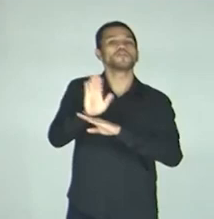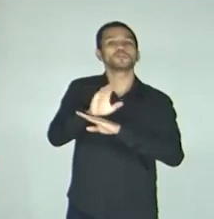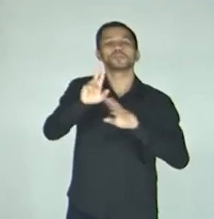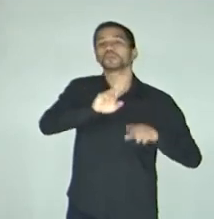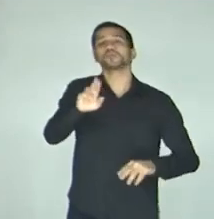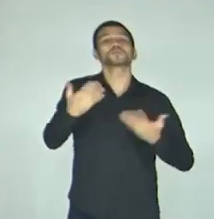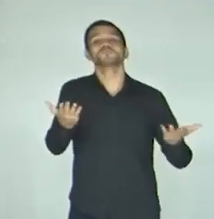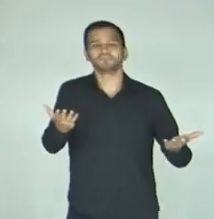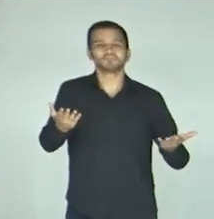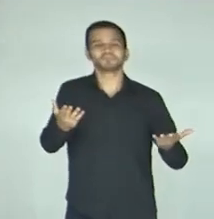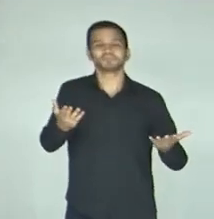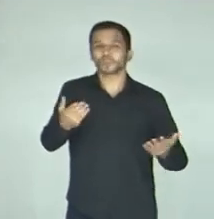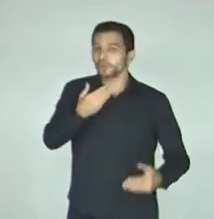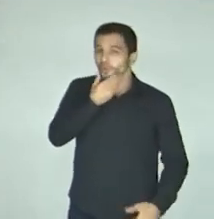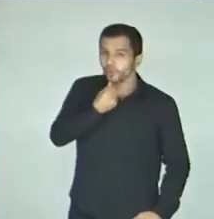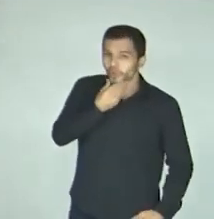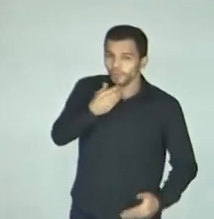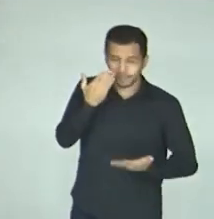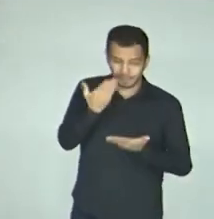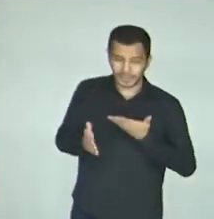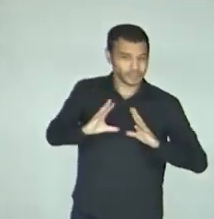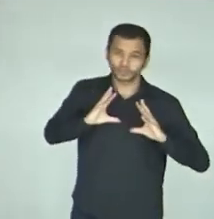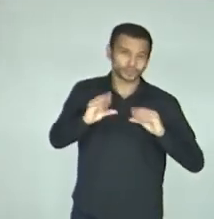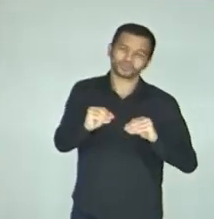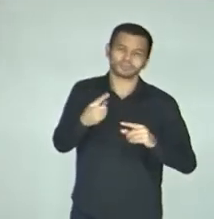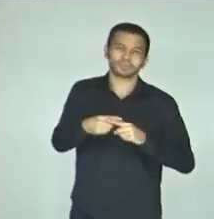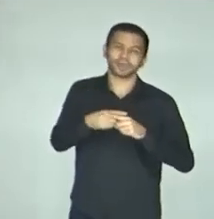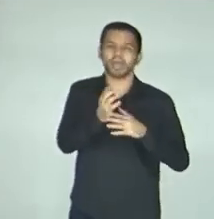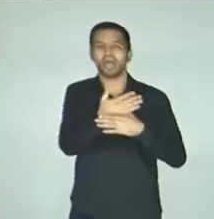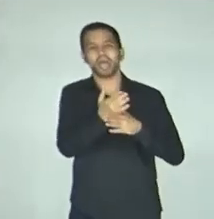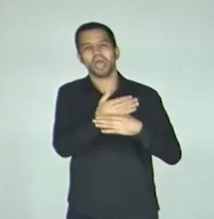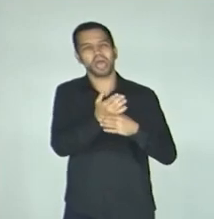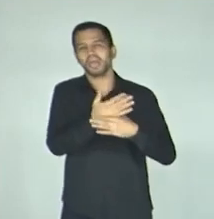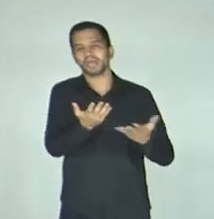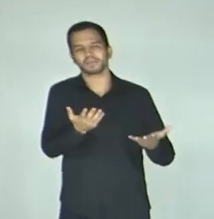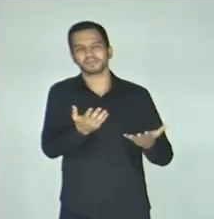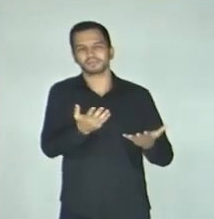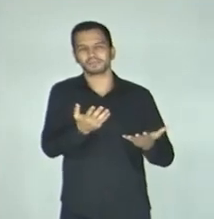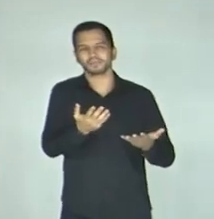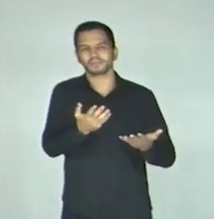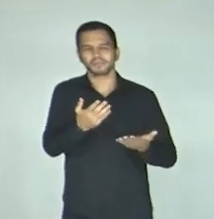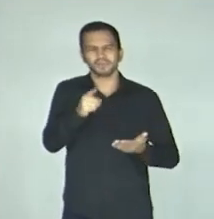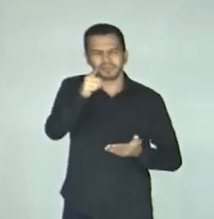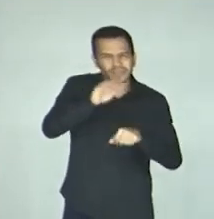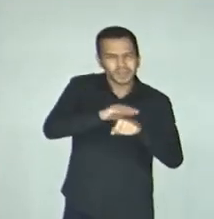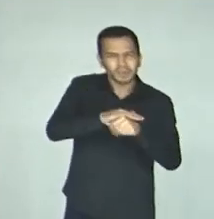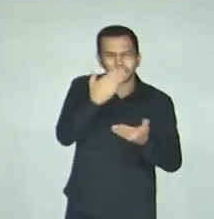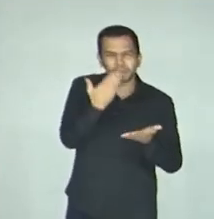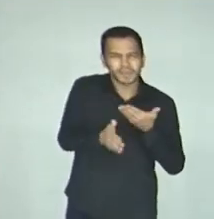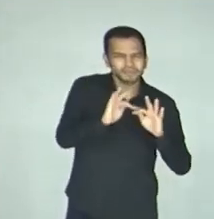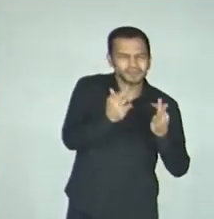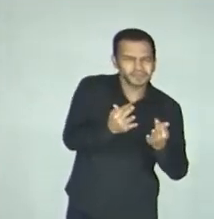o seguinte o homem que perdeu tudo de bobeira e não vai perder tua família teu sucesso